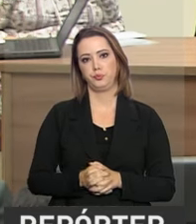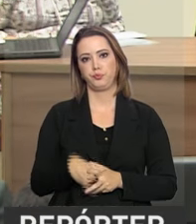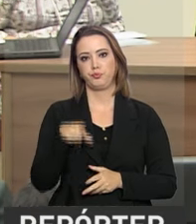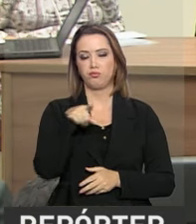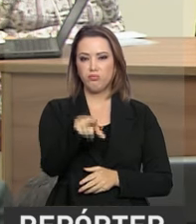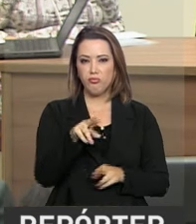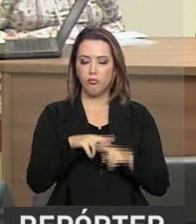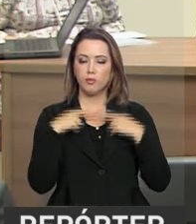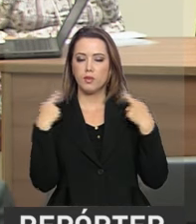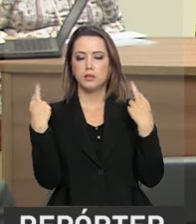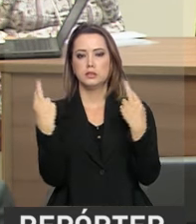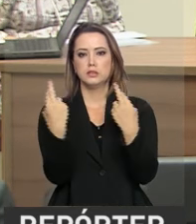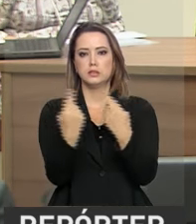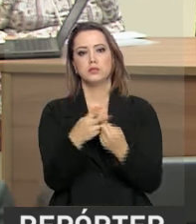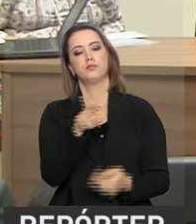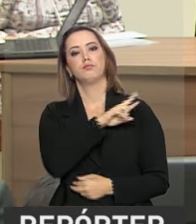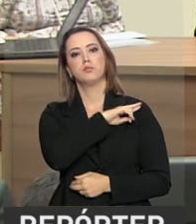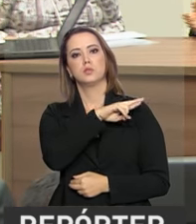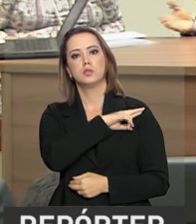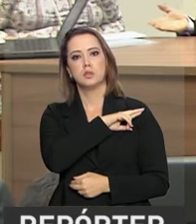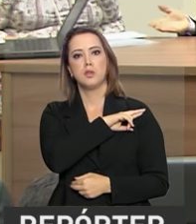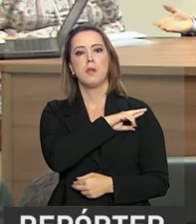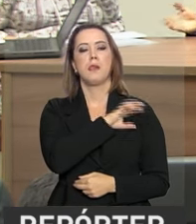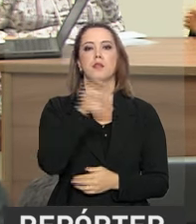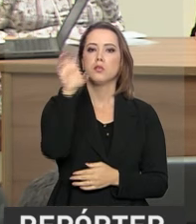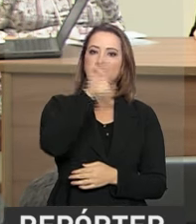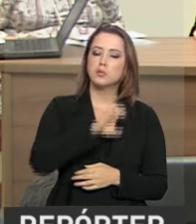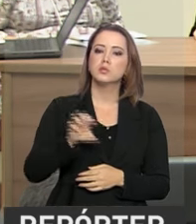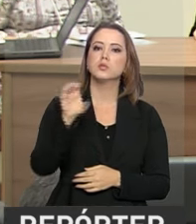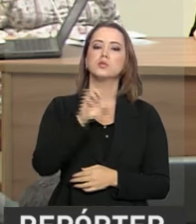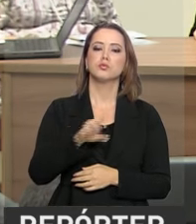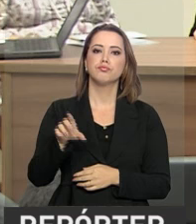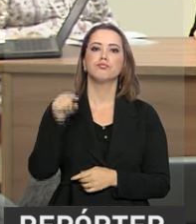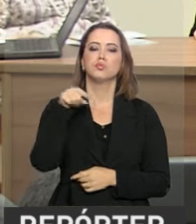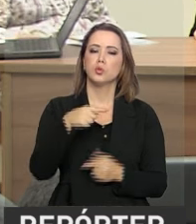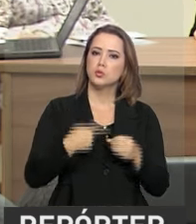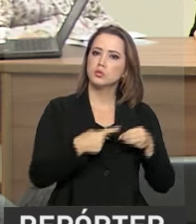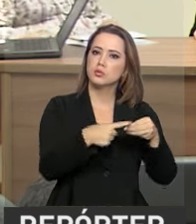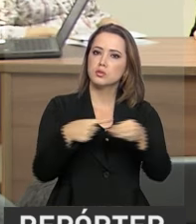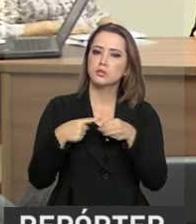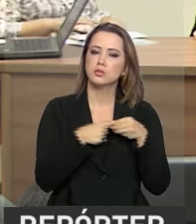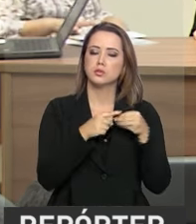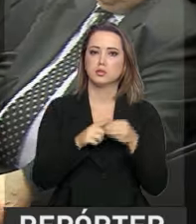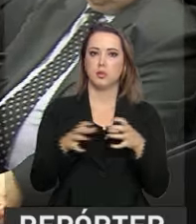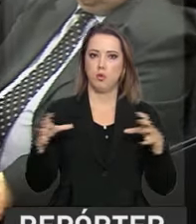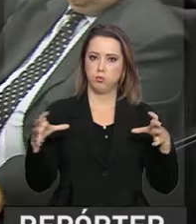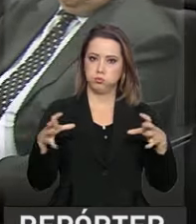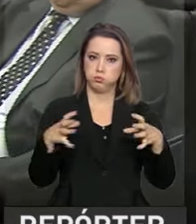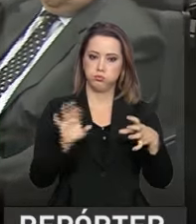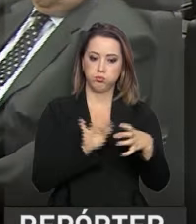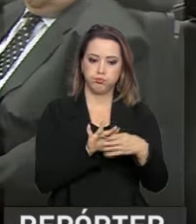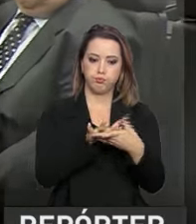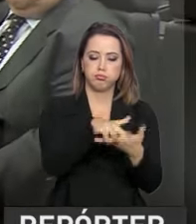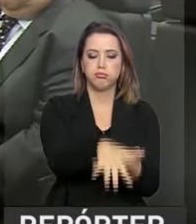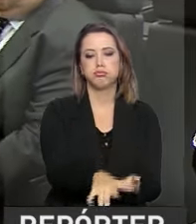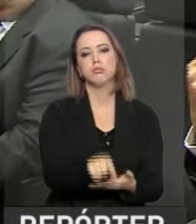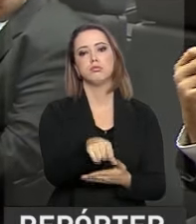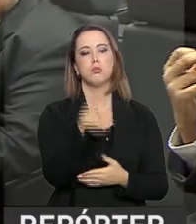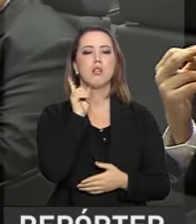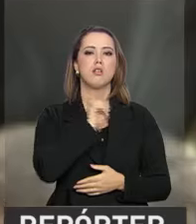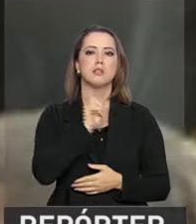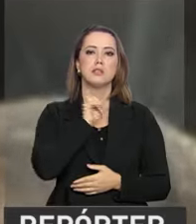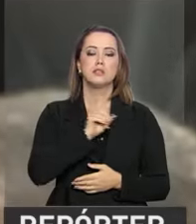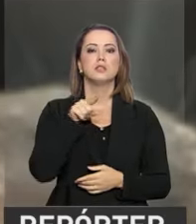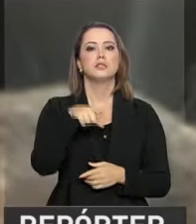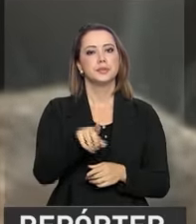Participaram da reunião representantes dos estados e municípios afetados pelo rompimento da barragem em Mariana, das famílias atingidas pela